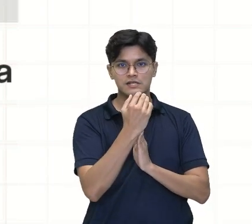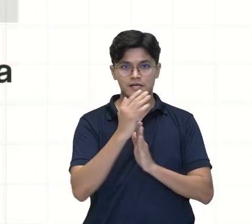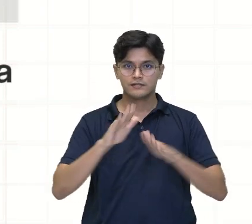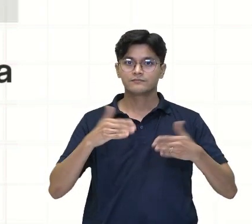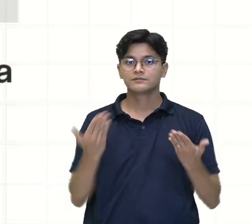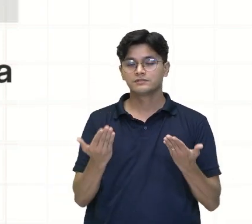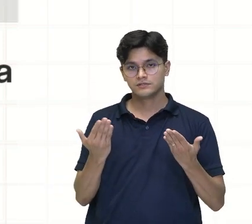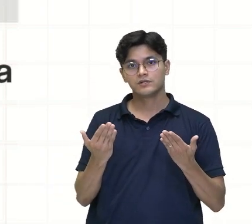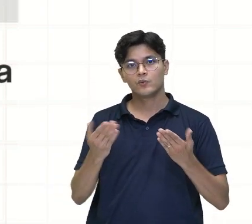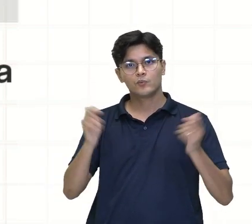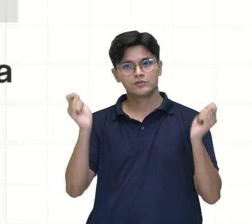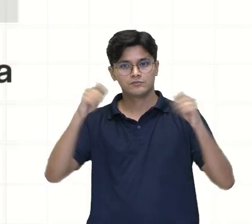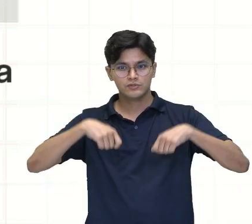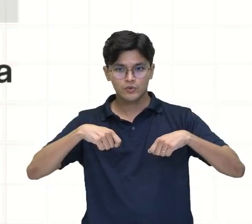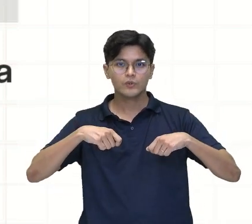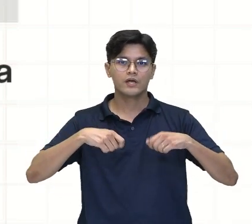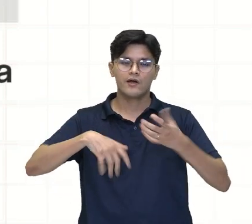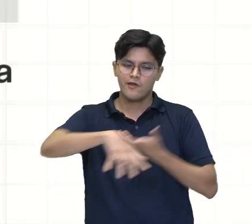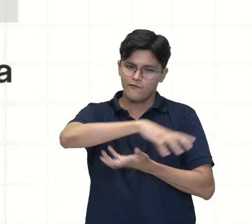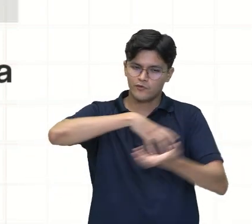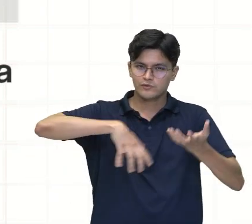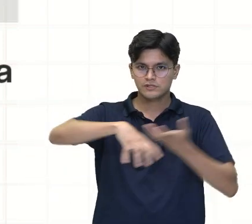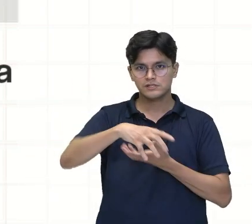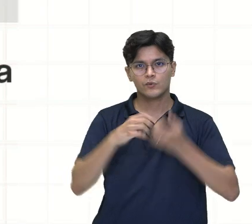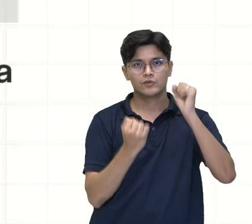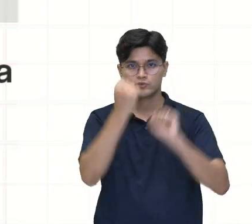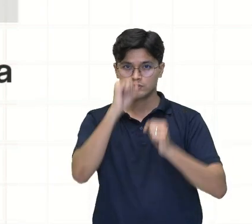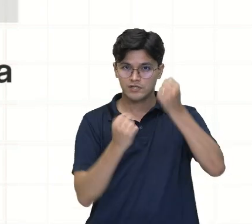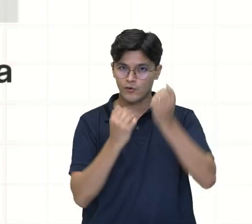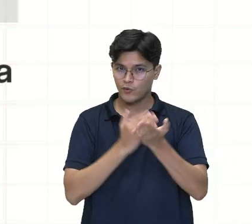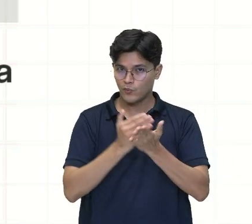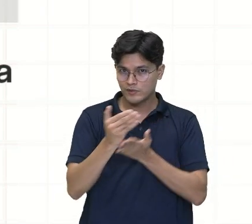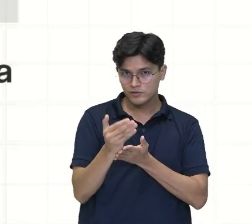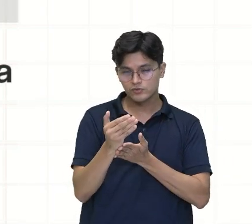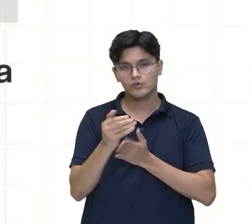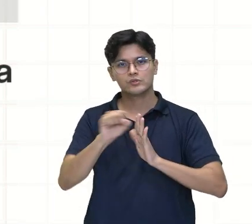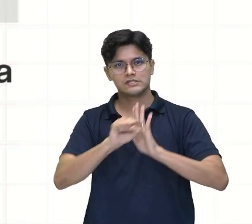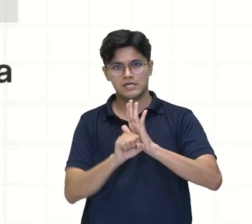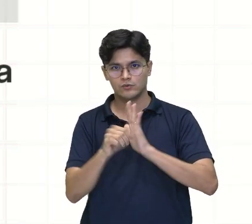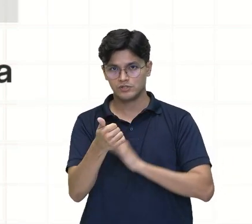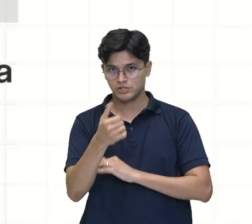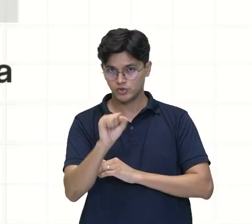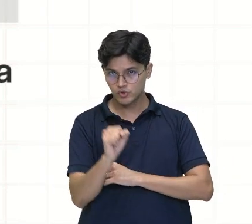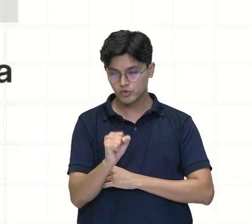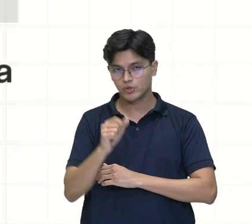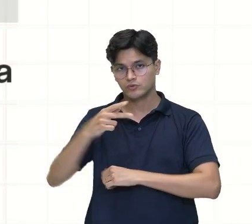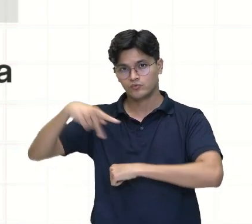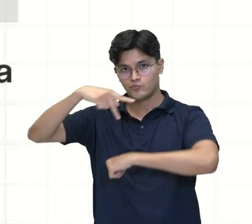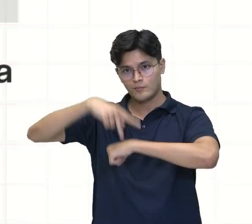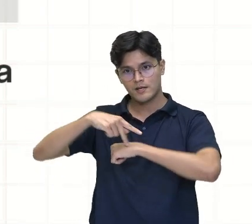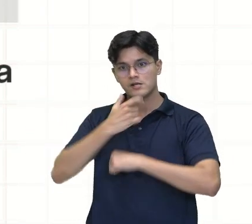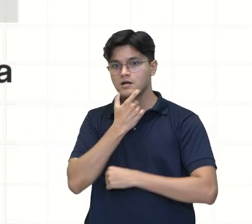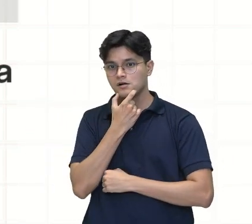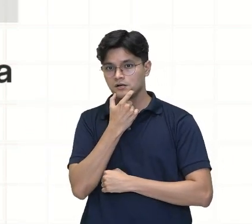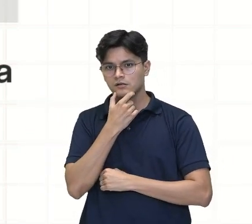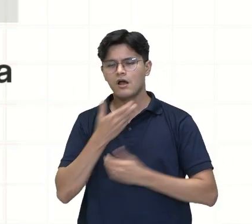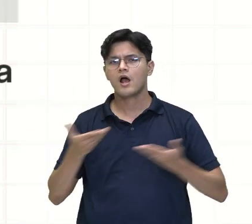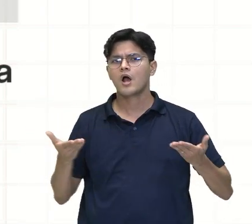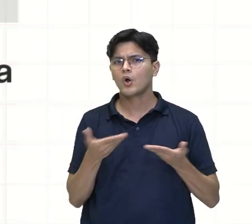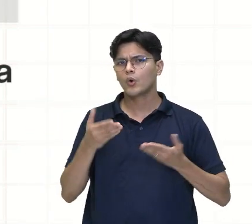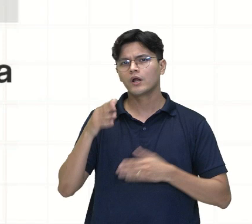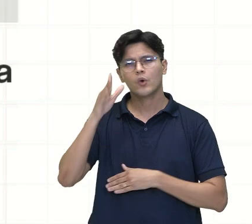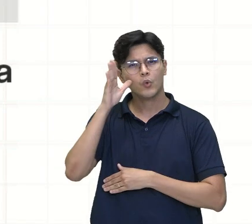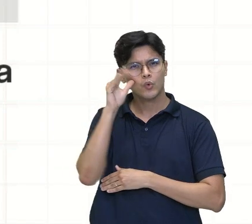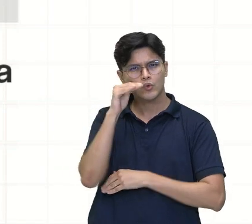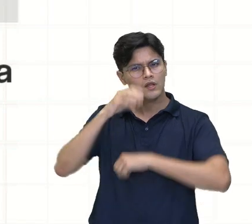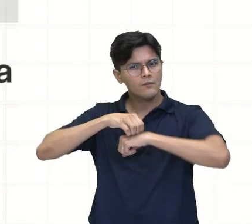na Inglaterra no século XVIII. Tenho aqui uma curiosidade para vocês, na realidade, como a gente já está falando